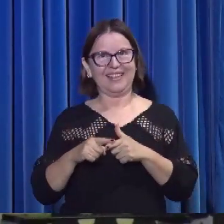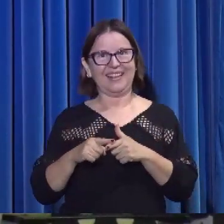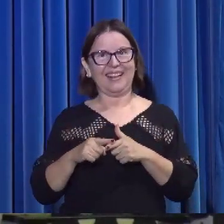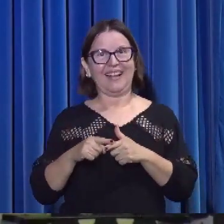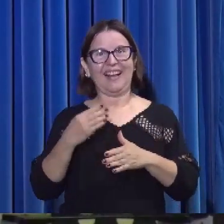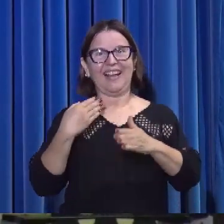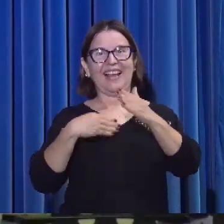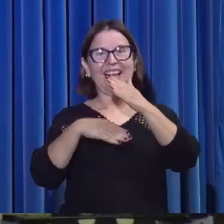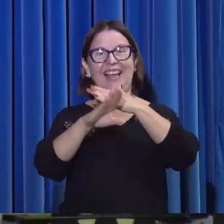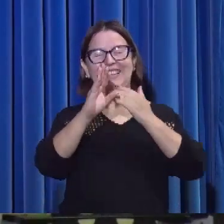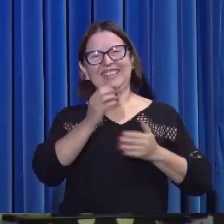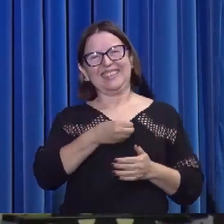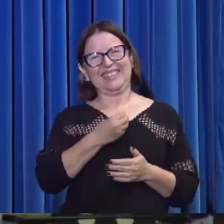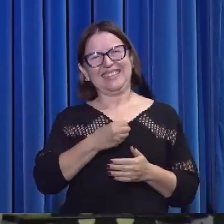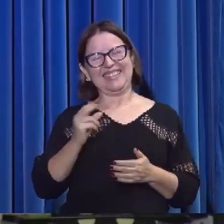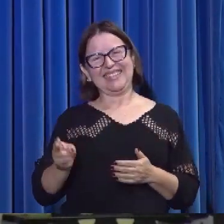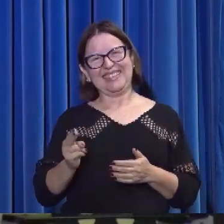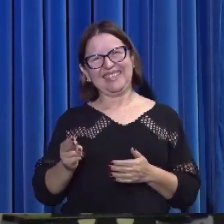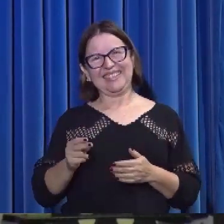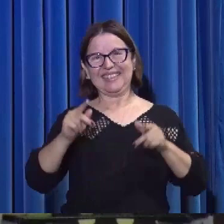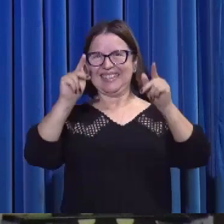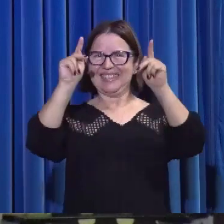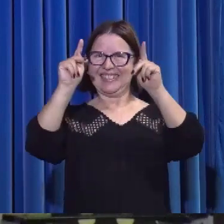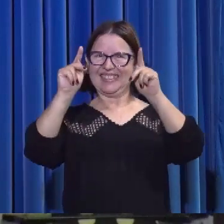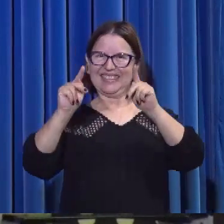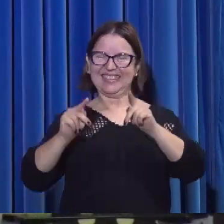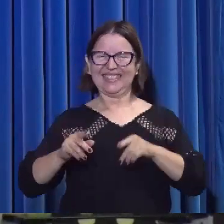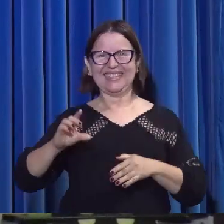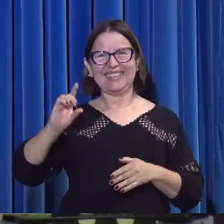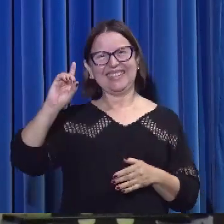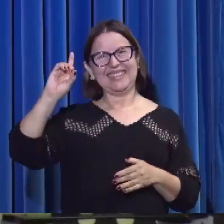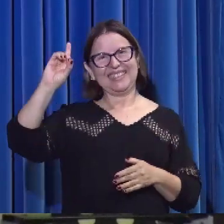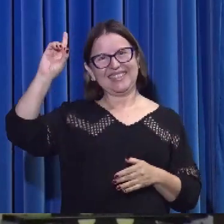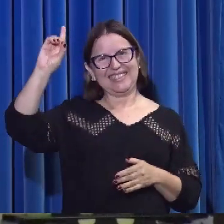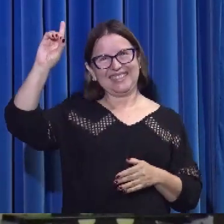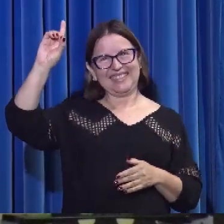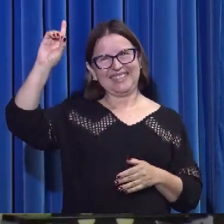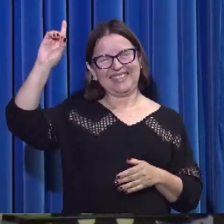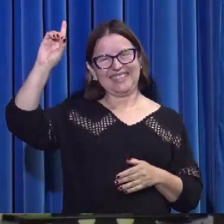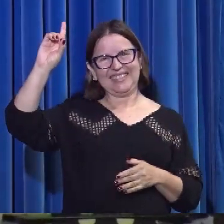viver eternamente na presença de um Deus que está no controle de todas as coisas.